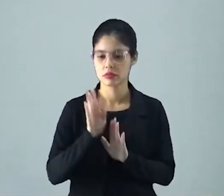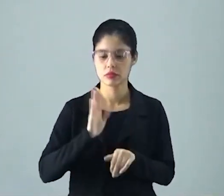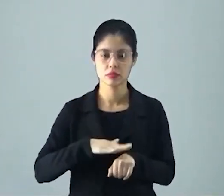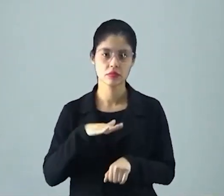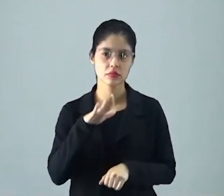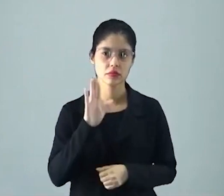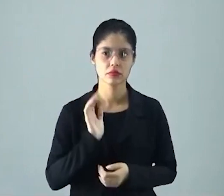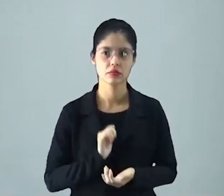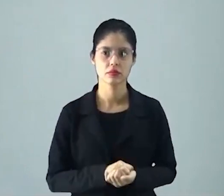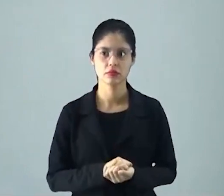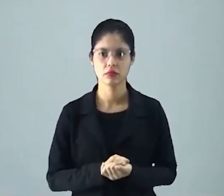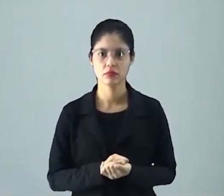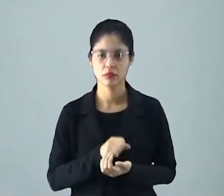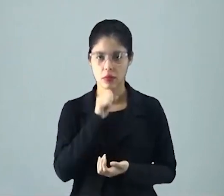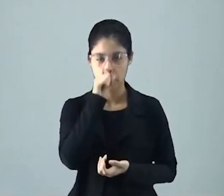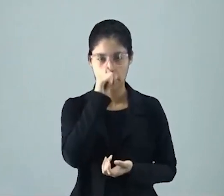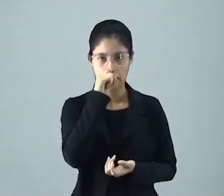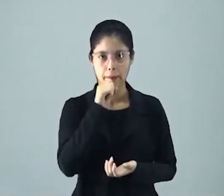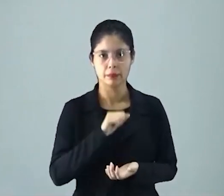mais